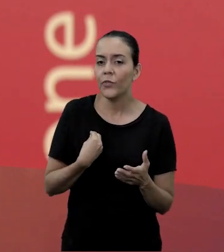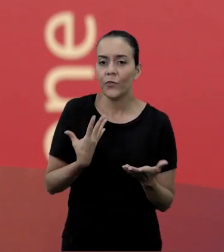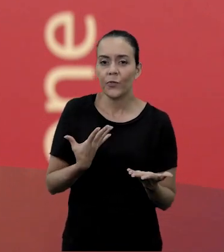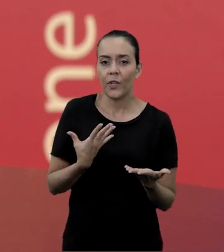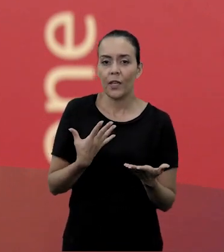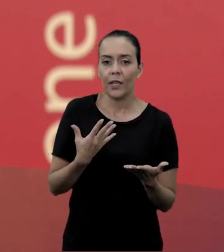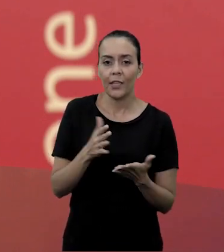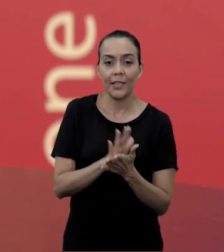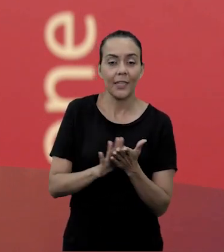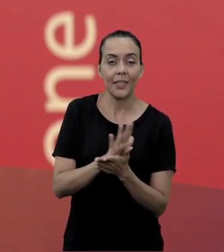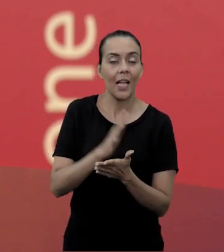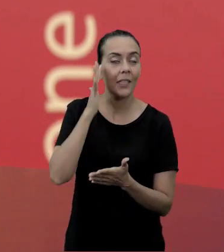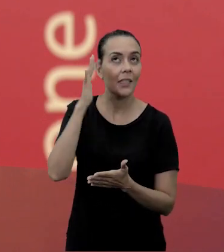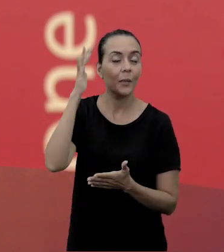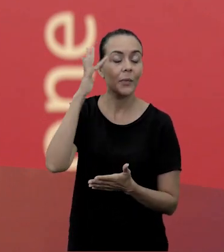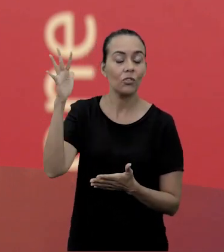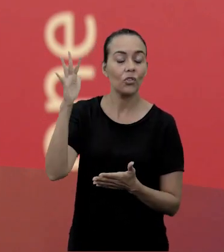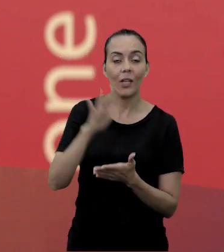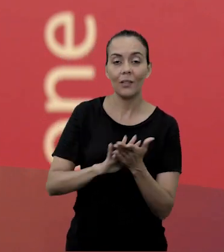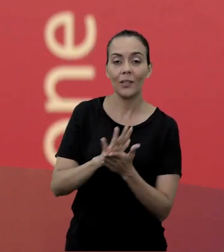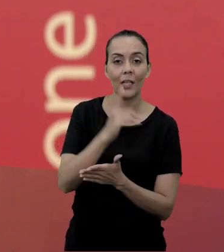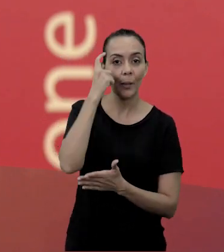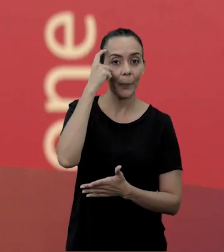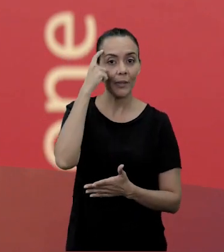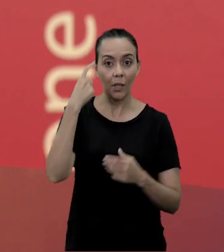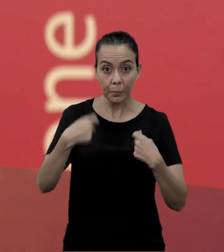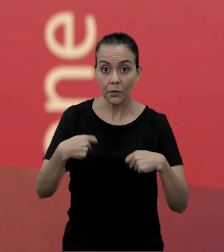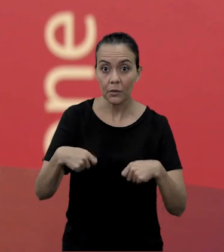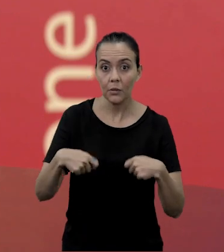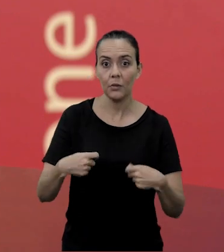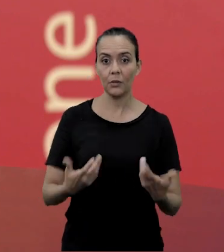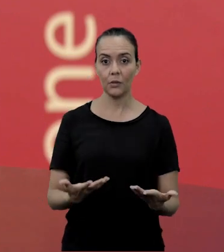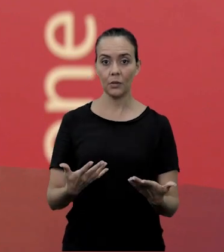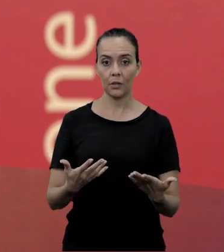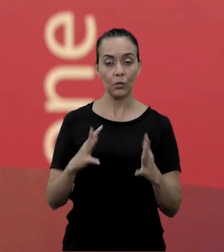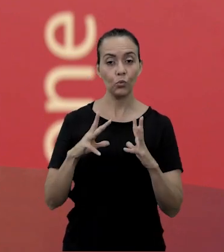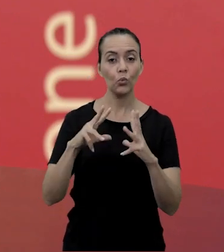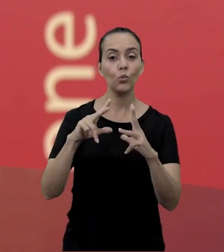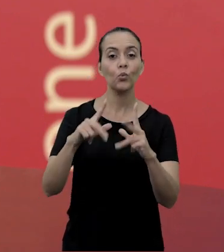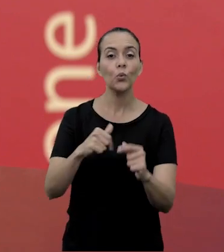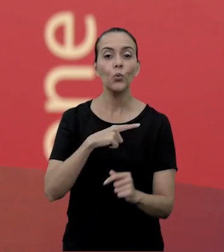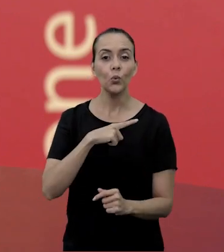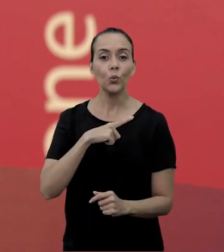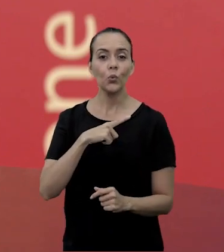isso não existe. Até nossos trabalhos científicos são permeados de ideologia,